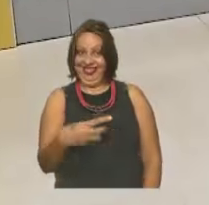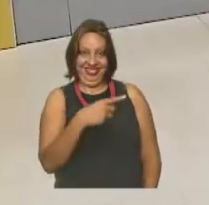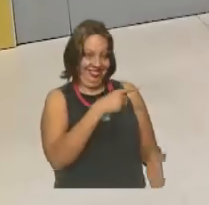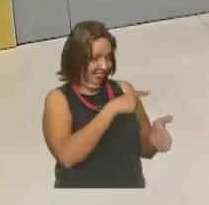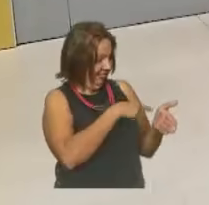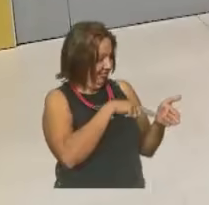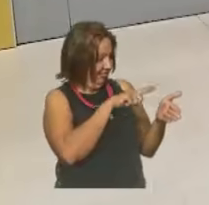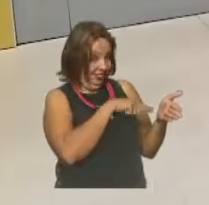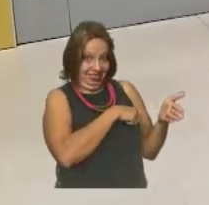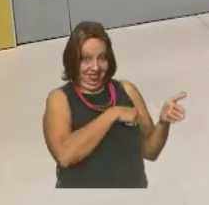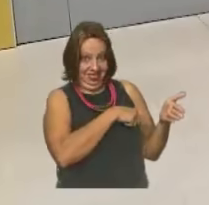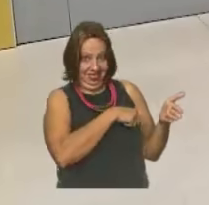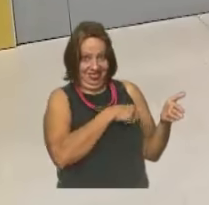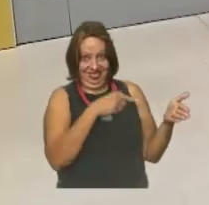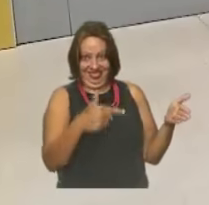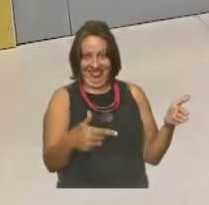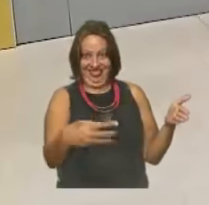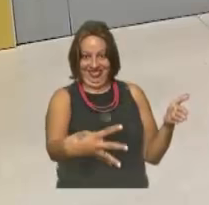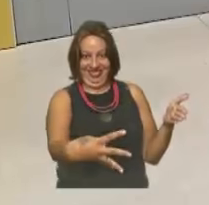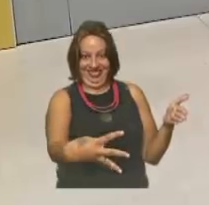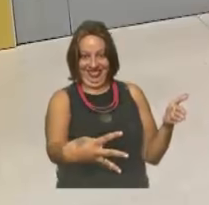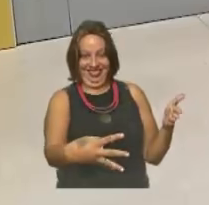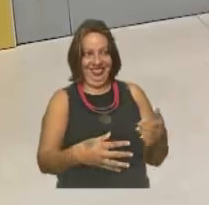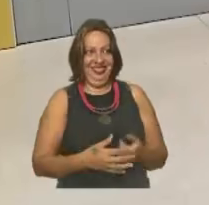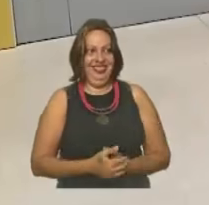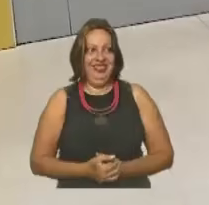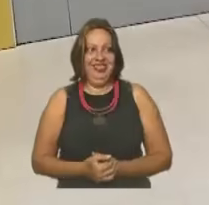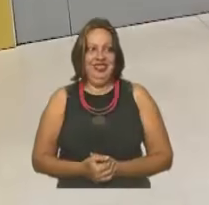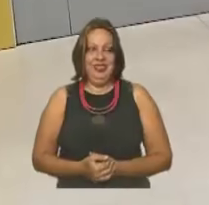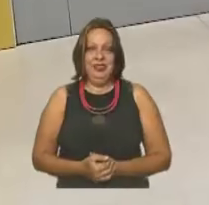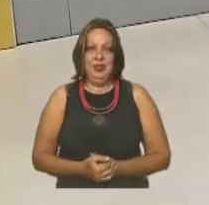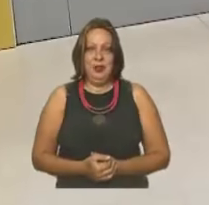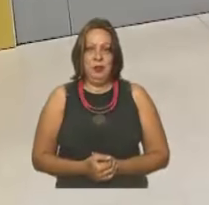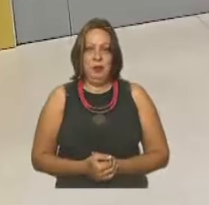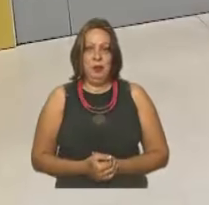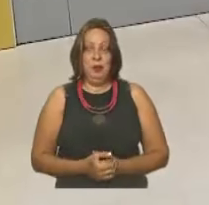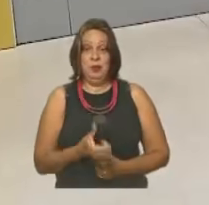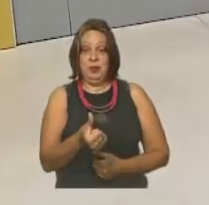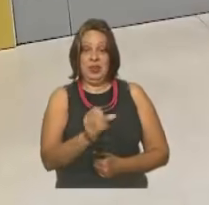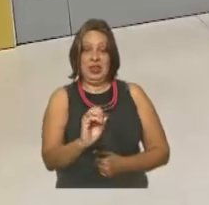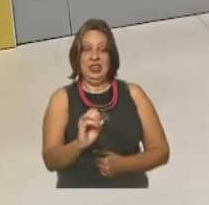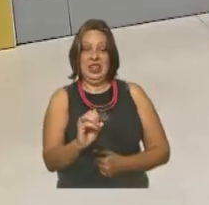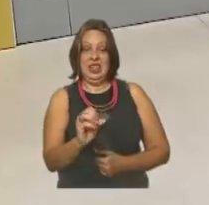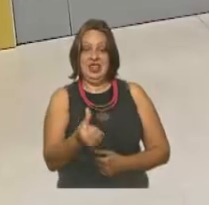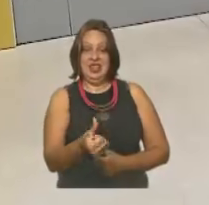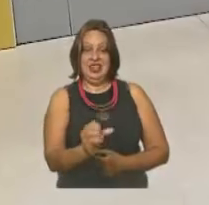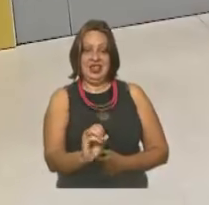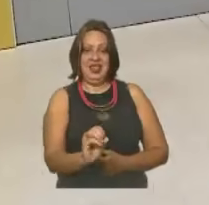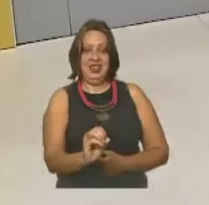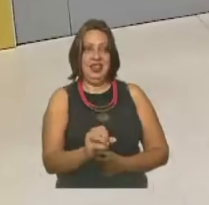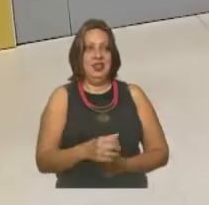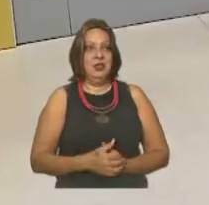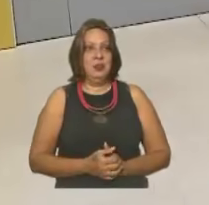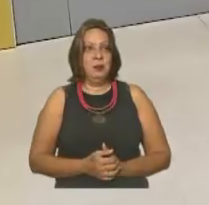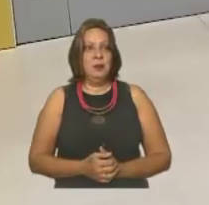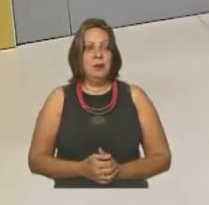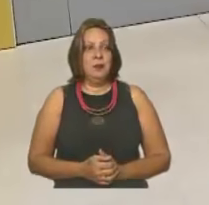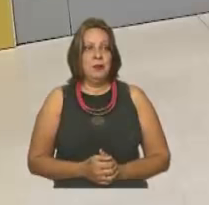24, 24, 24. Subiu também a dezena de número 60,